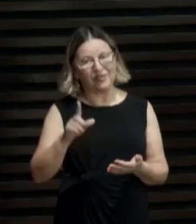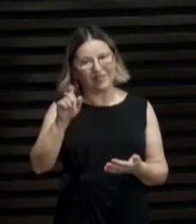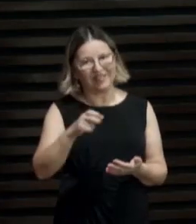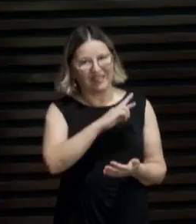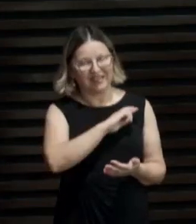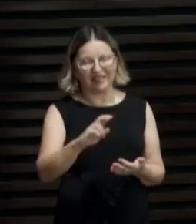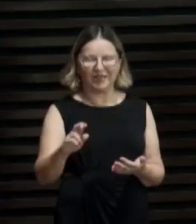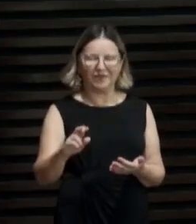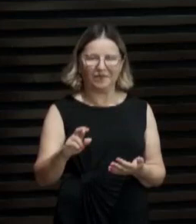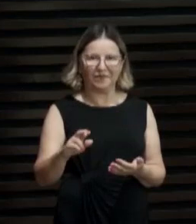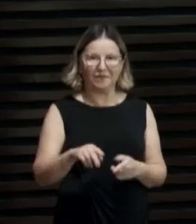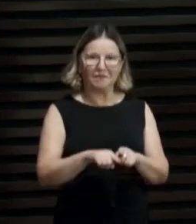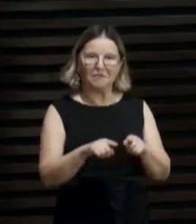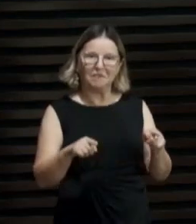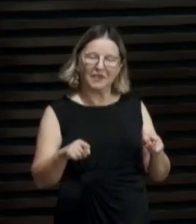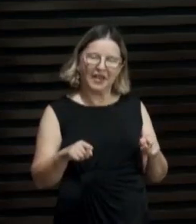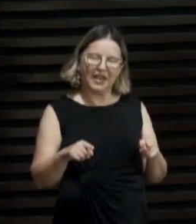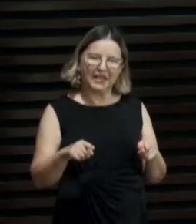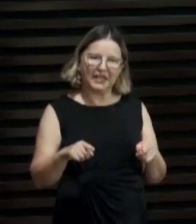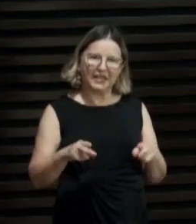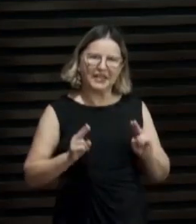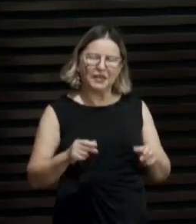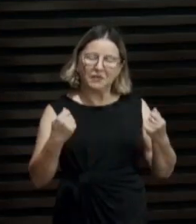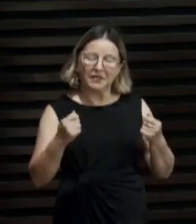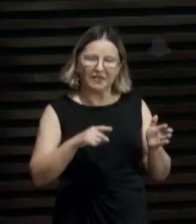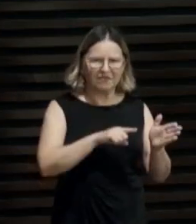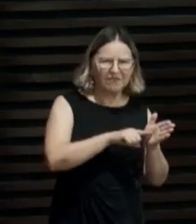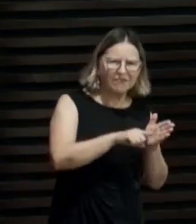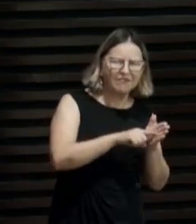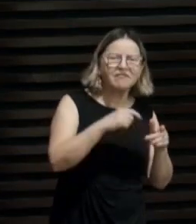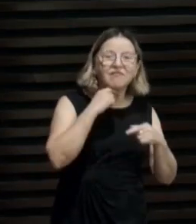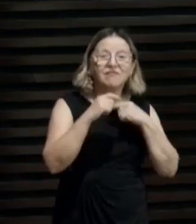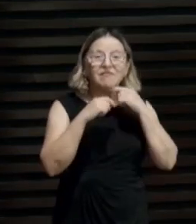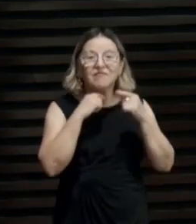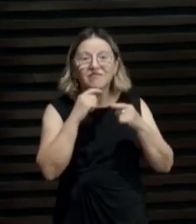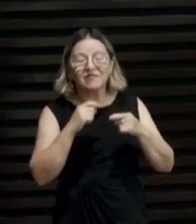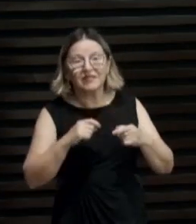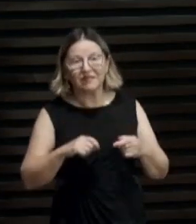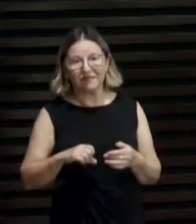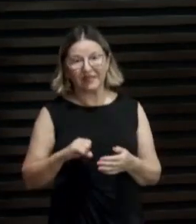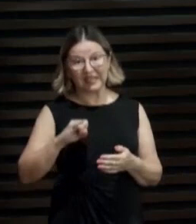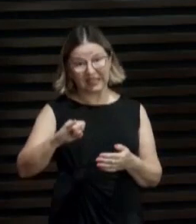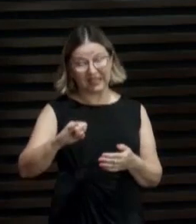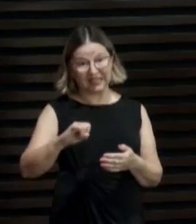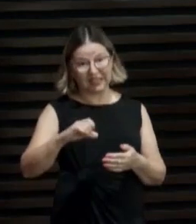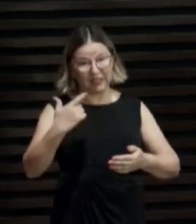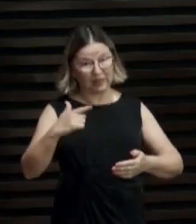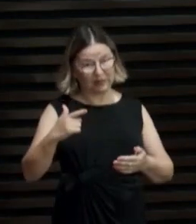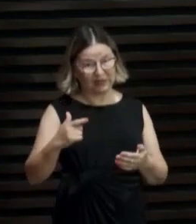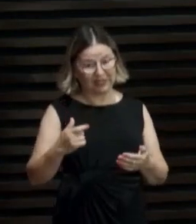sempre questionar, duvidar e verificar se não há muito dinheiro por trás de uma